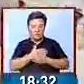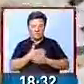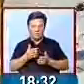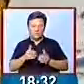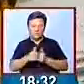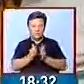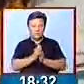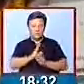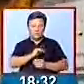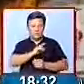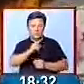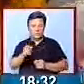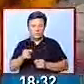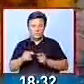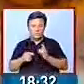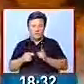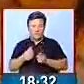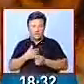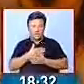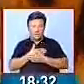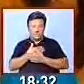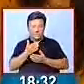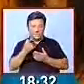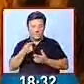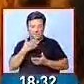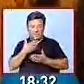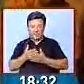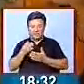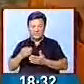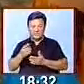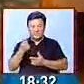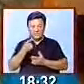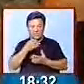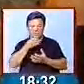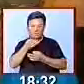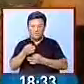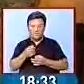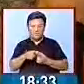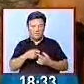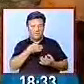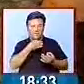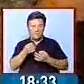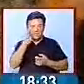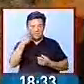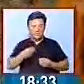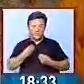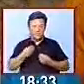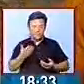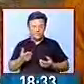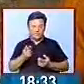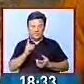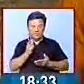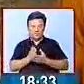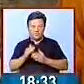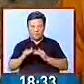inteiro. E essa amizade traduz-se sempre numa conversa, um diálogo, uma preocupação, não só